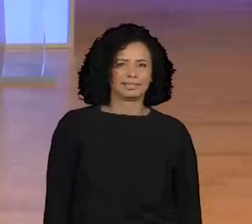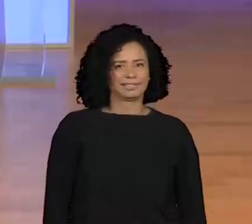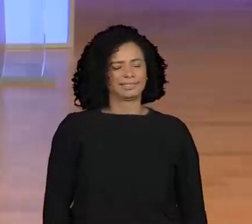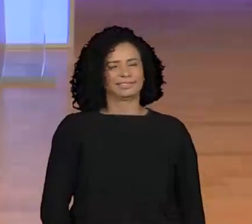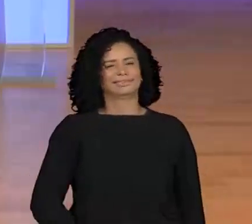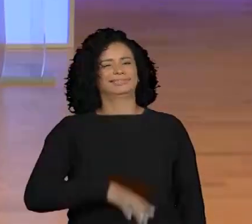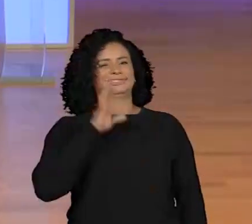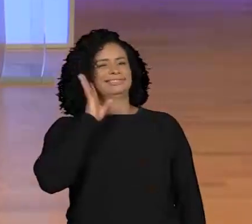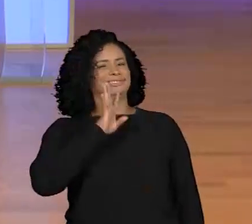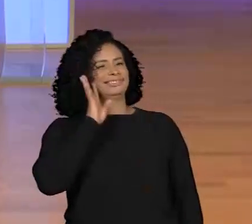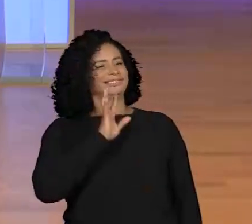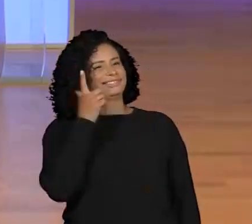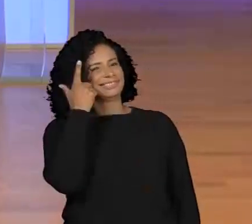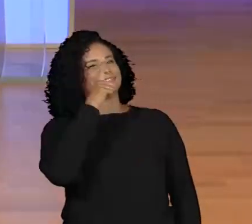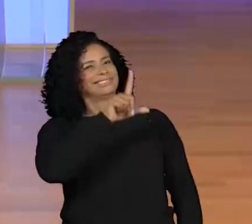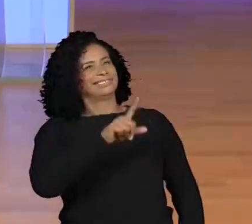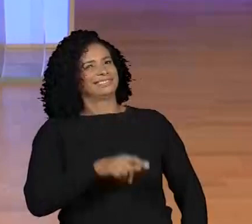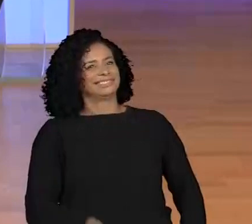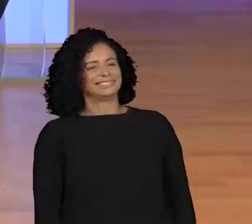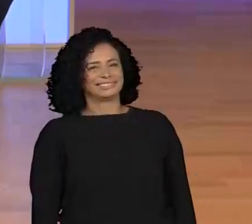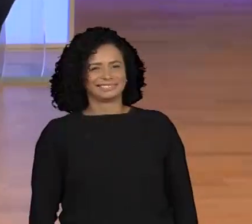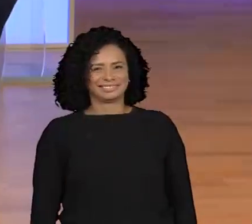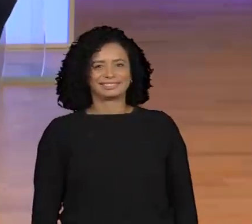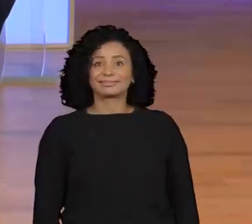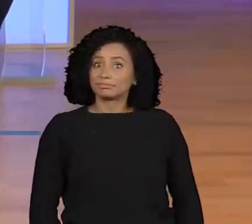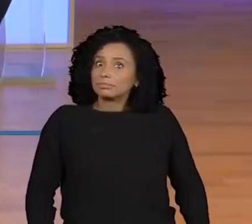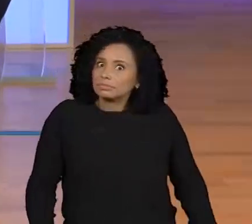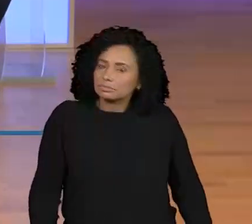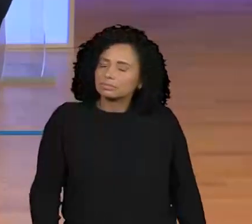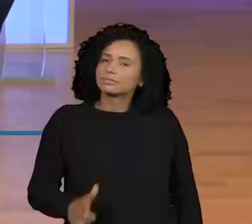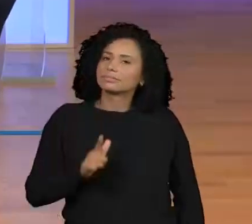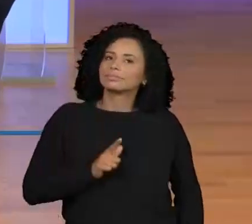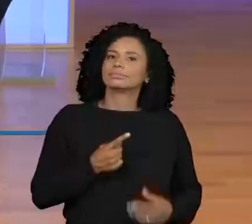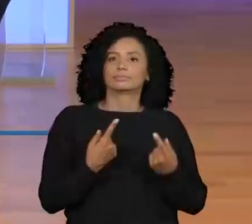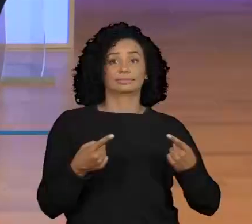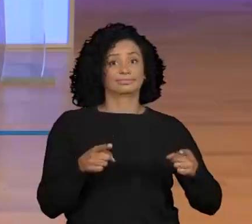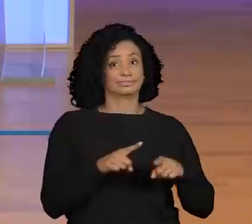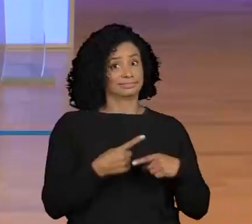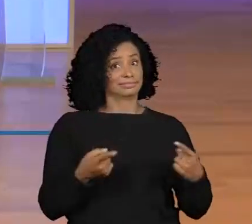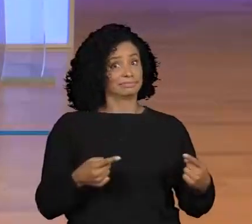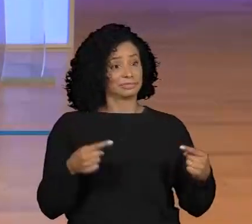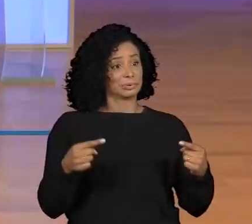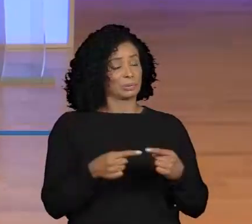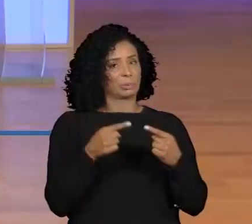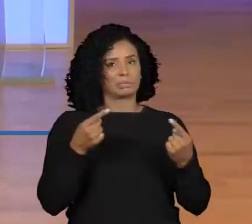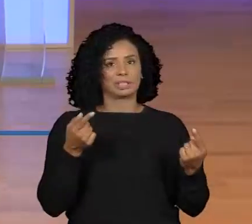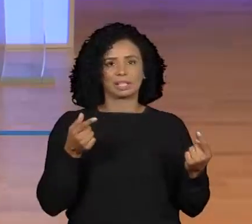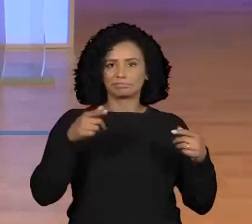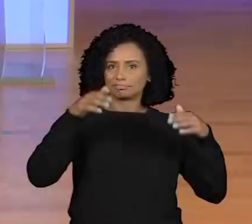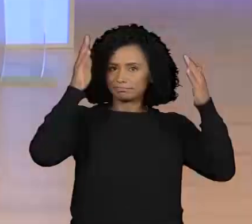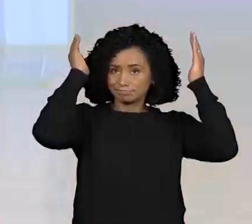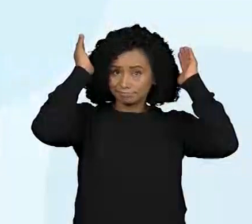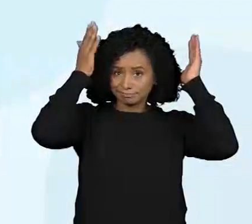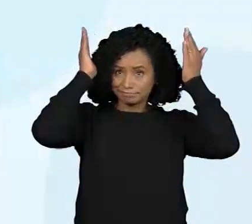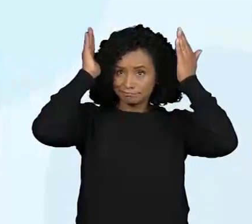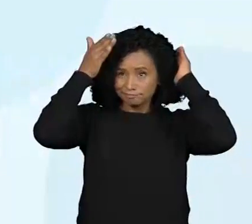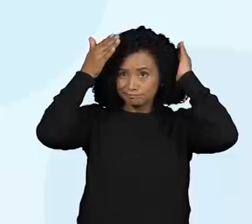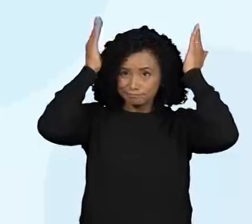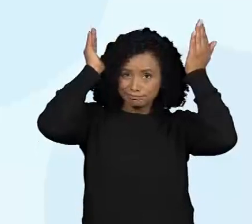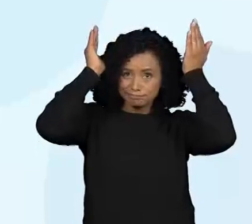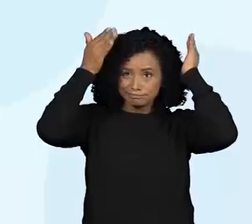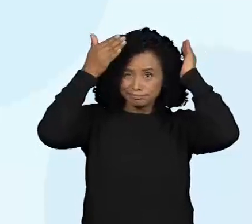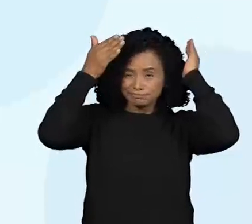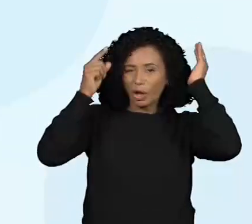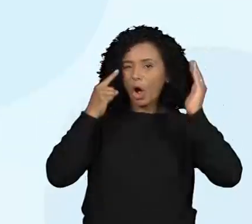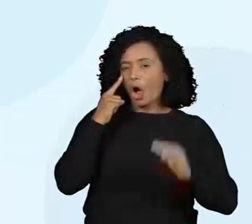conseguiu fazer também então é o seguinte temos essa música eu vou pedir para você mostrar aqui que eu vou